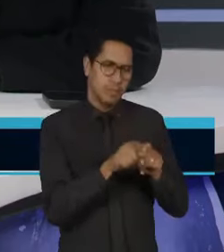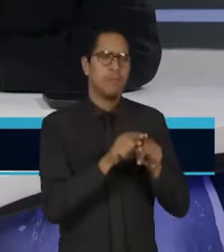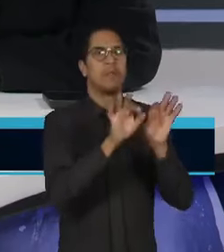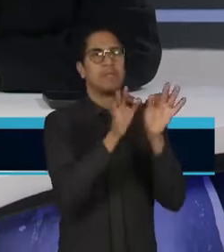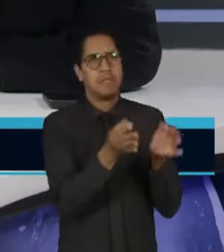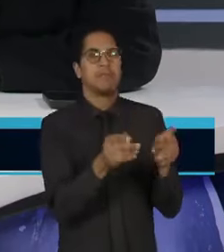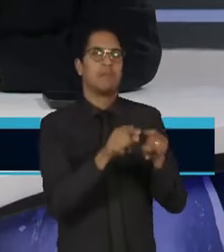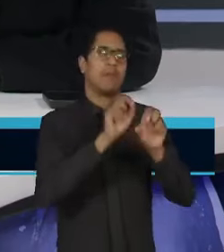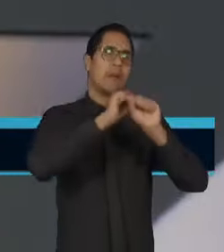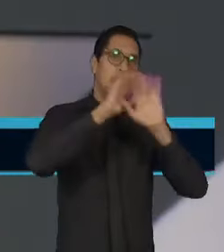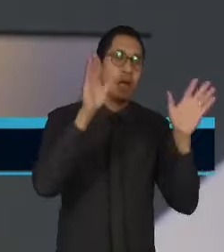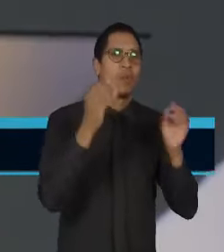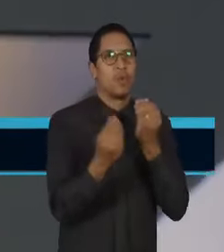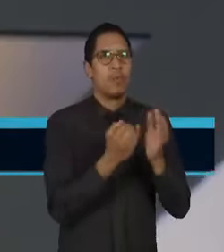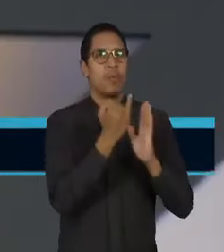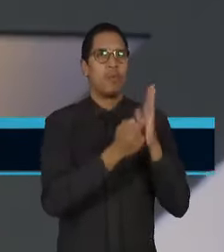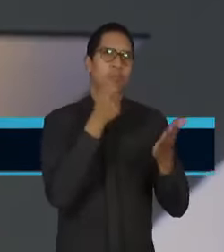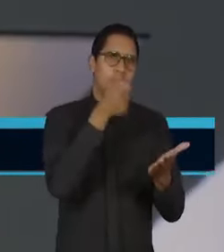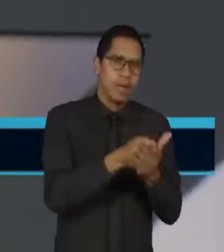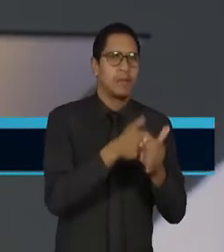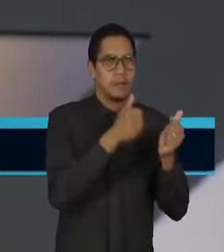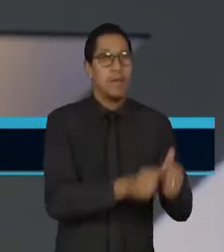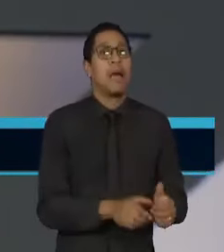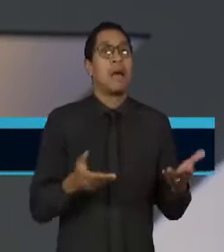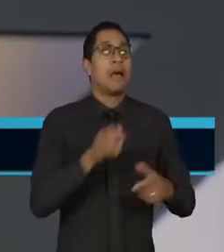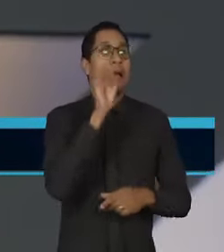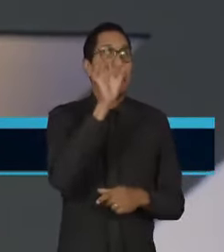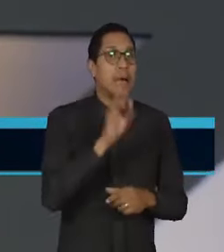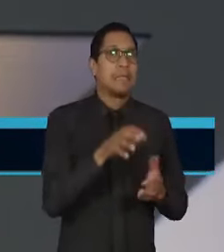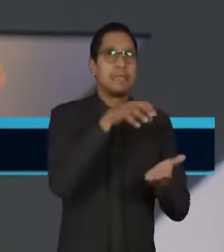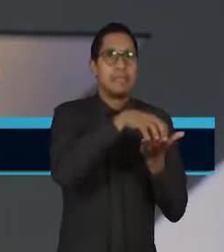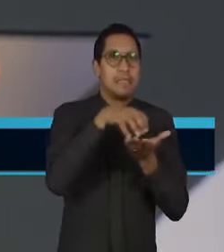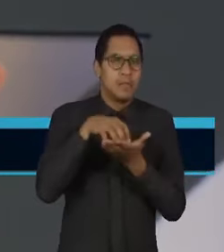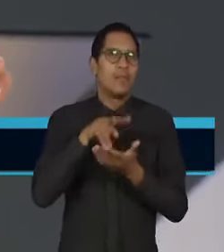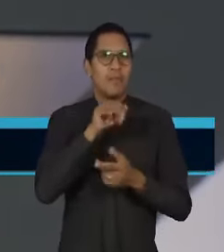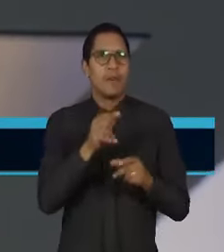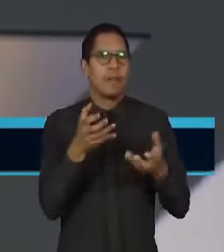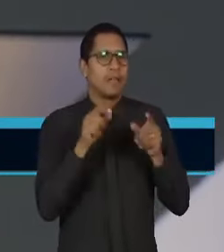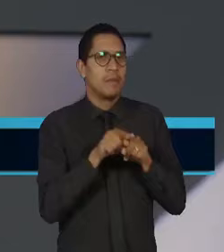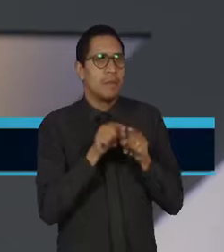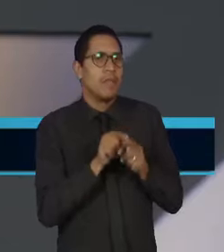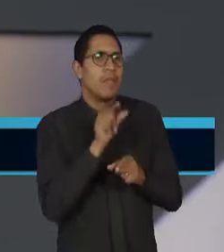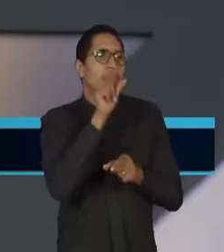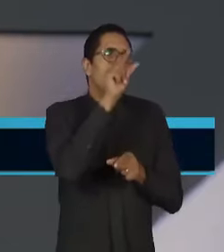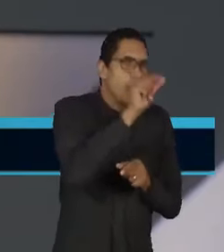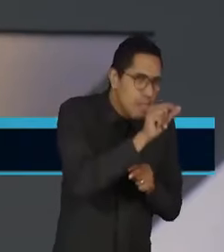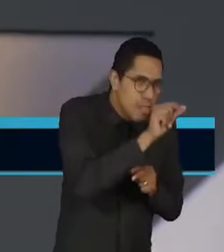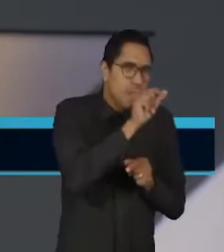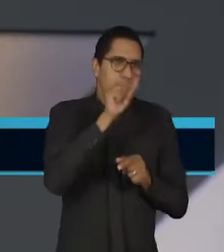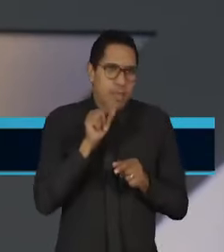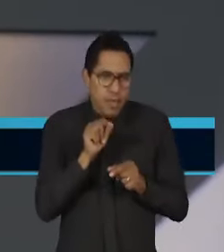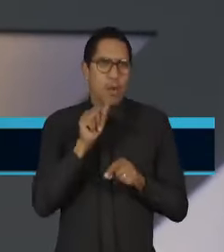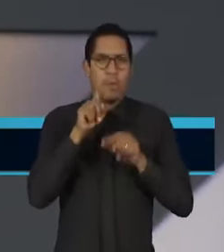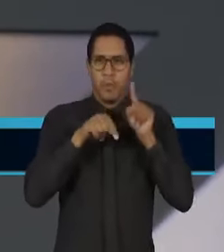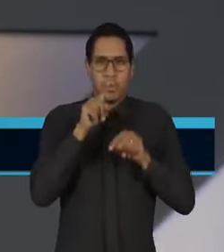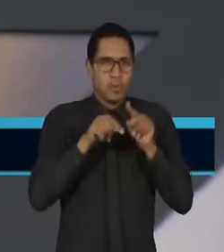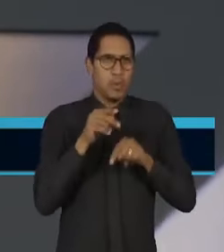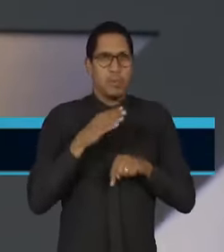mais transparente. Agora, cada setor vai querer lá beliscar e tirar o seu